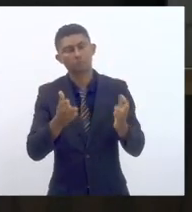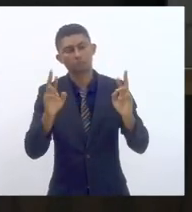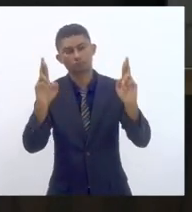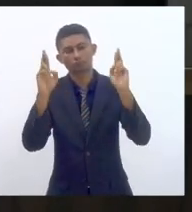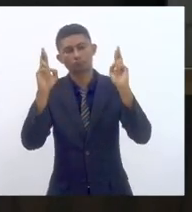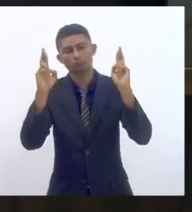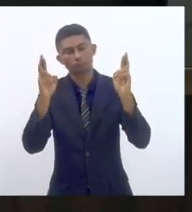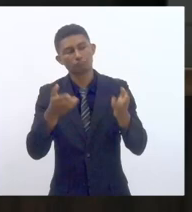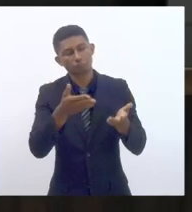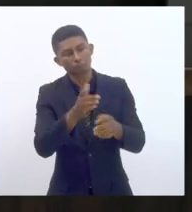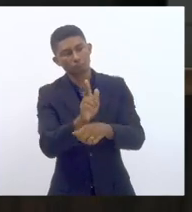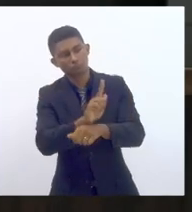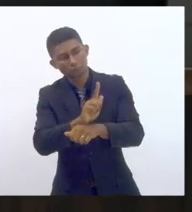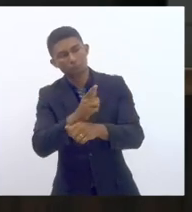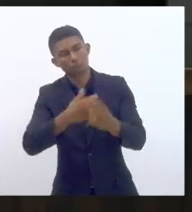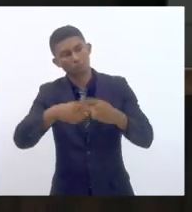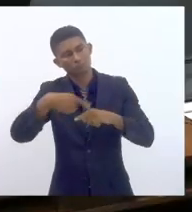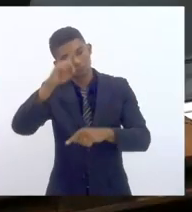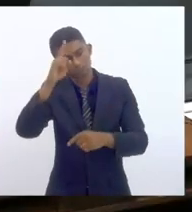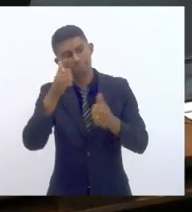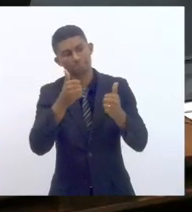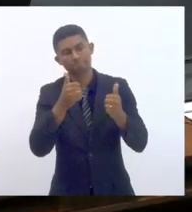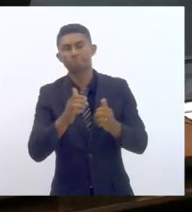extremamente profícua.